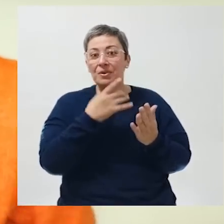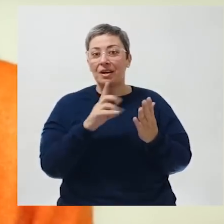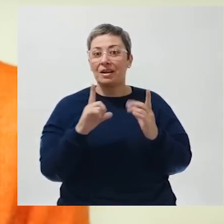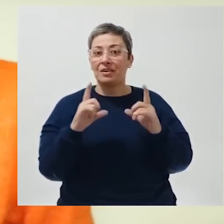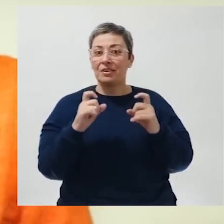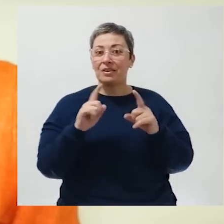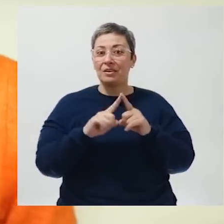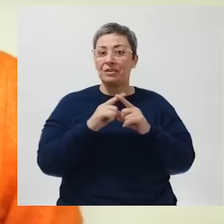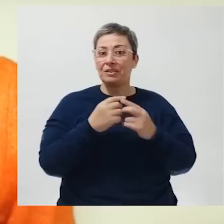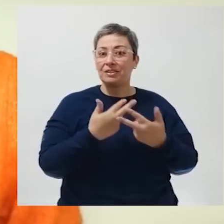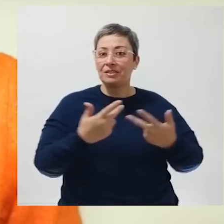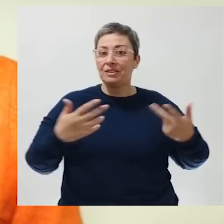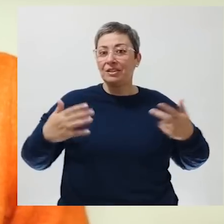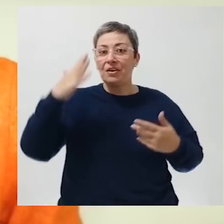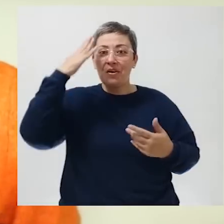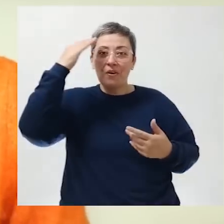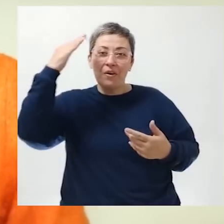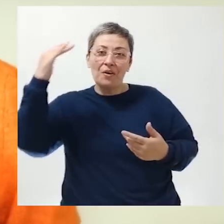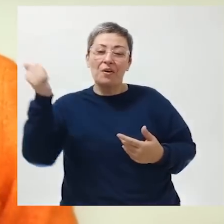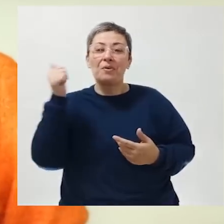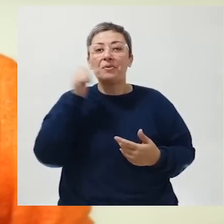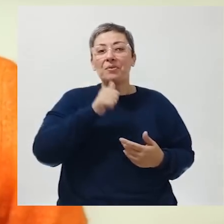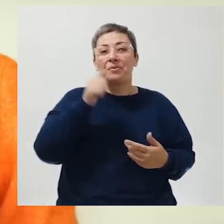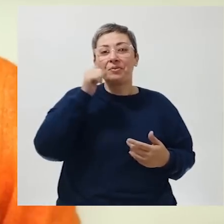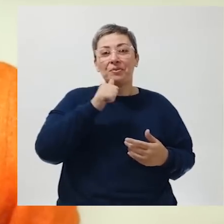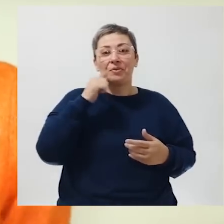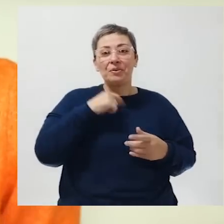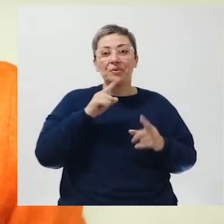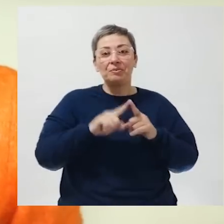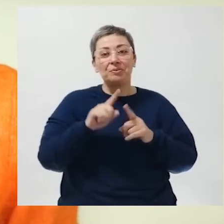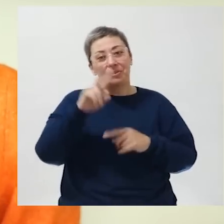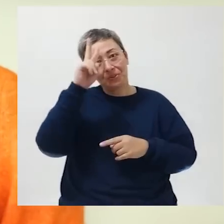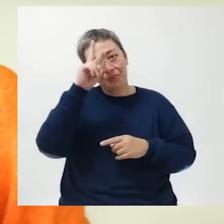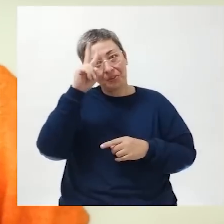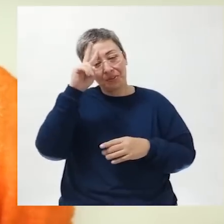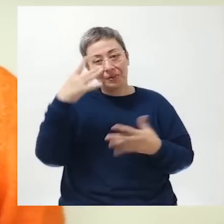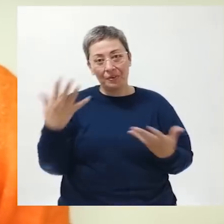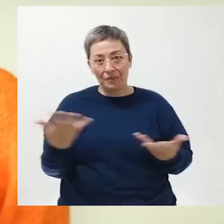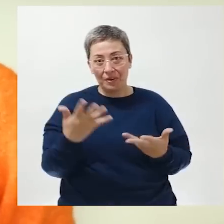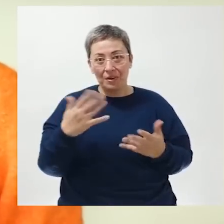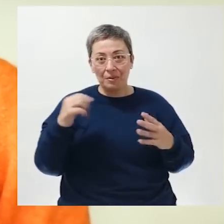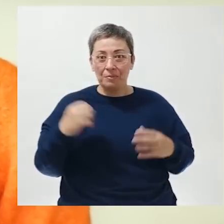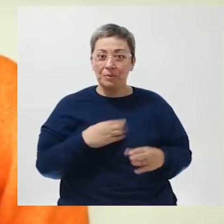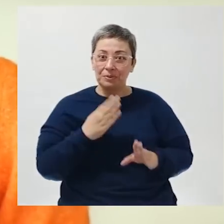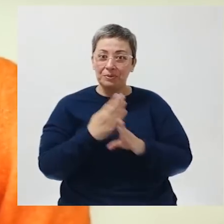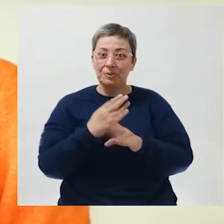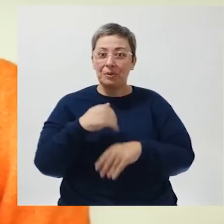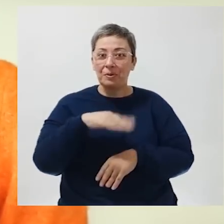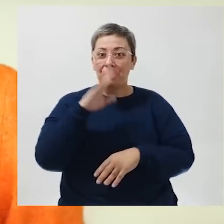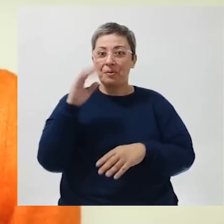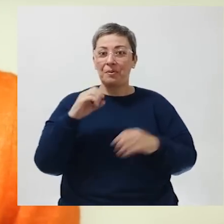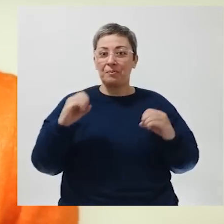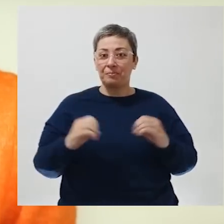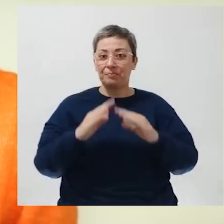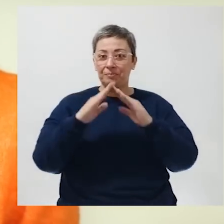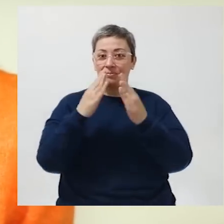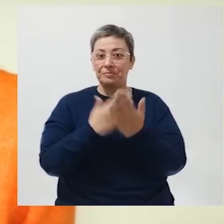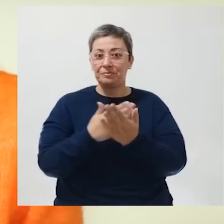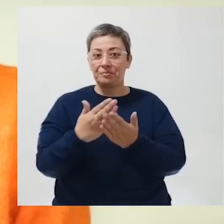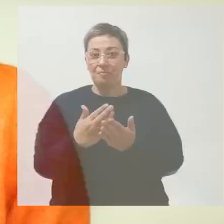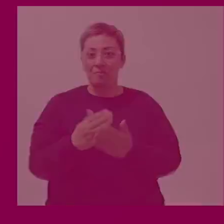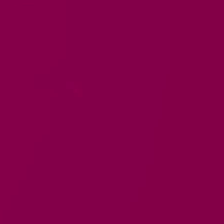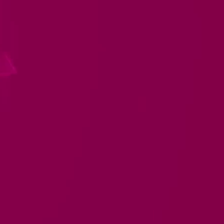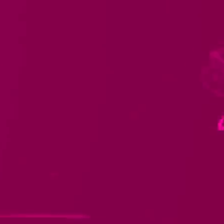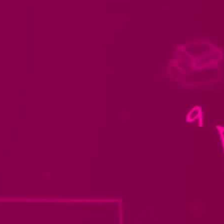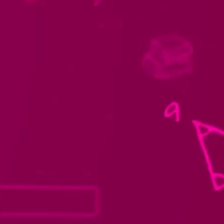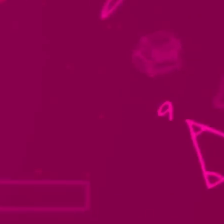numa série de personalidades femininas com relevo histórico. Vamos descobrir mais? O programa vai